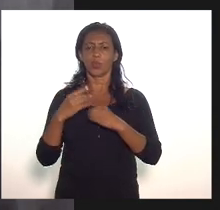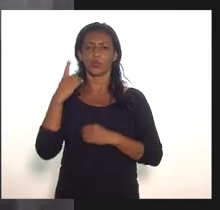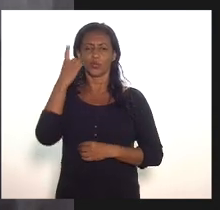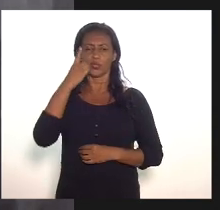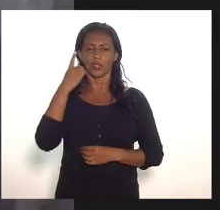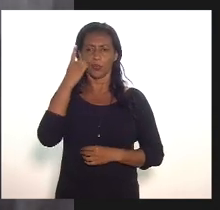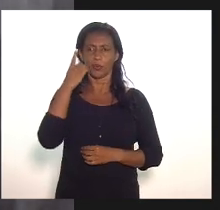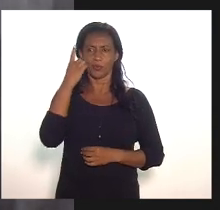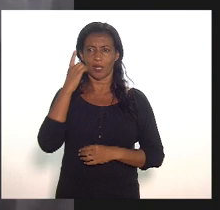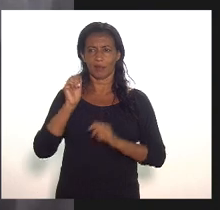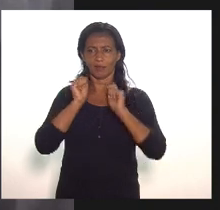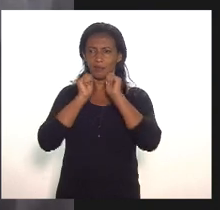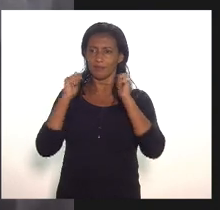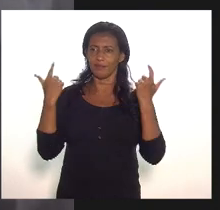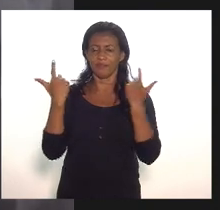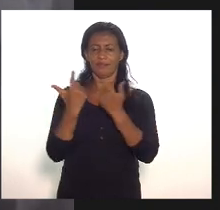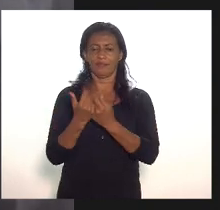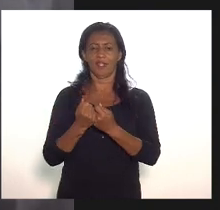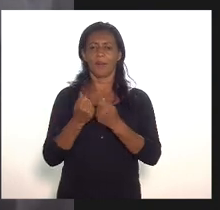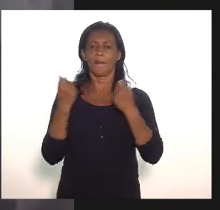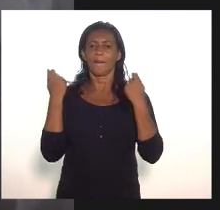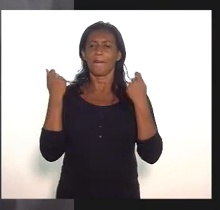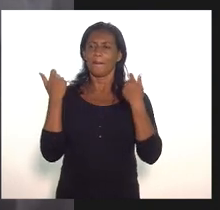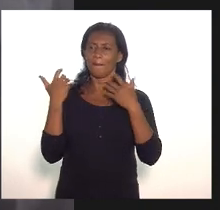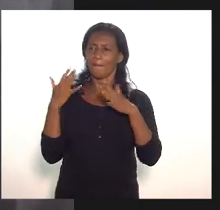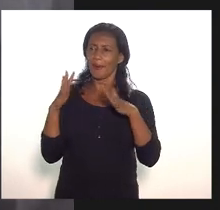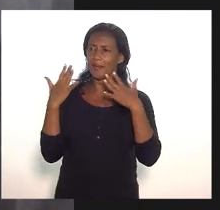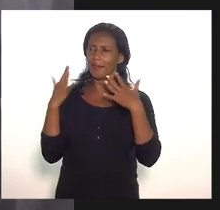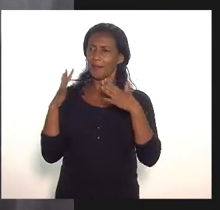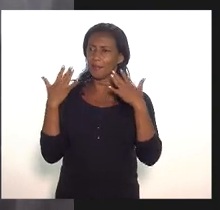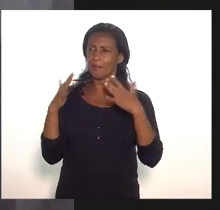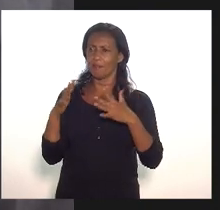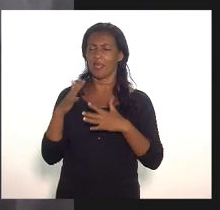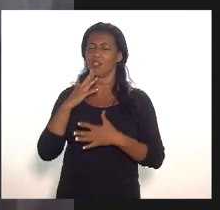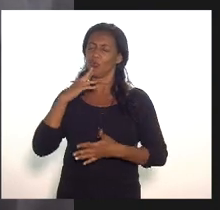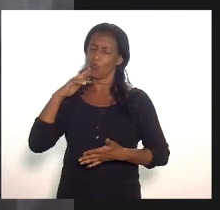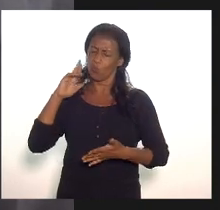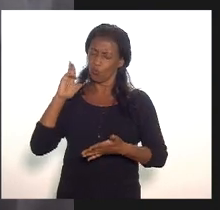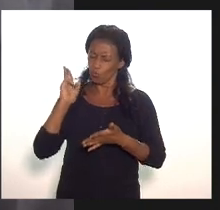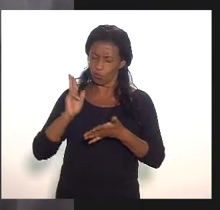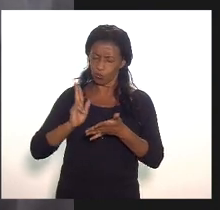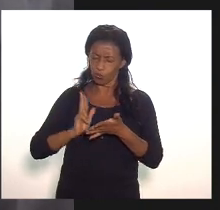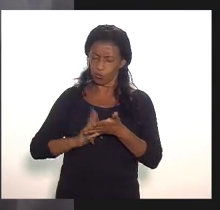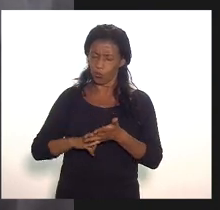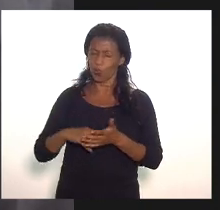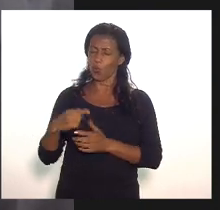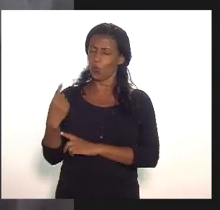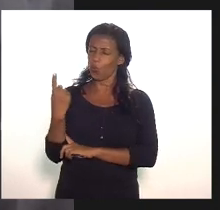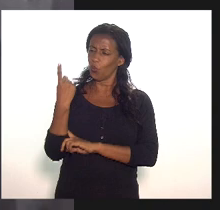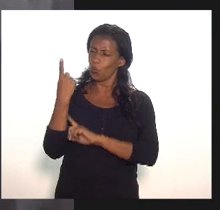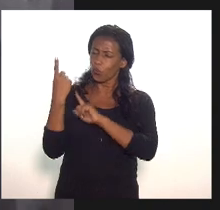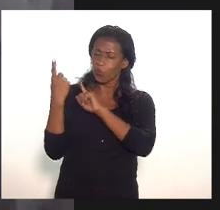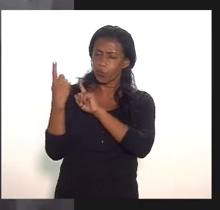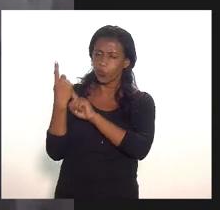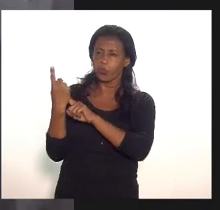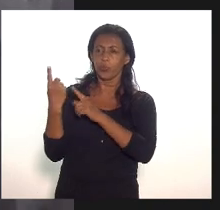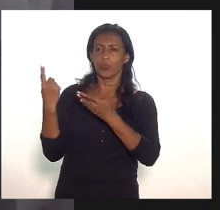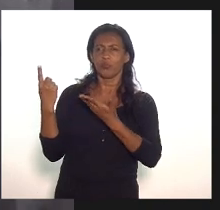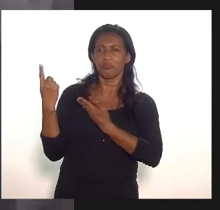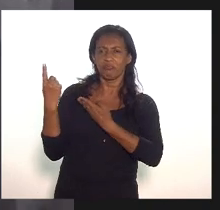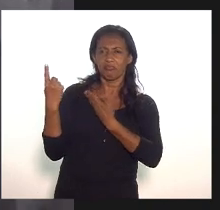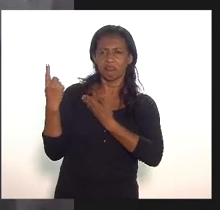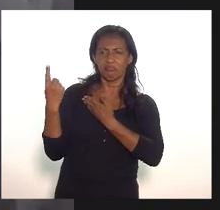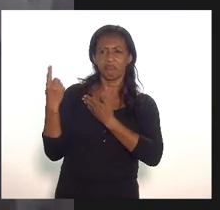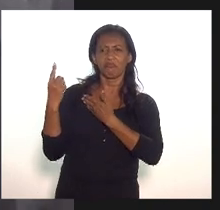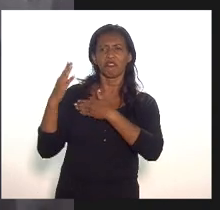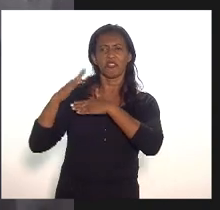deputados da Assembleia. Então, parabéns, deputada. A gente tem que saber reconhecer quando um companheiro, quando uma companheira